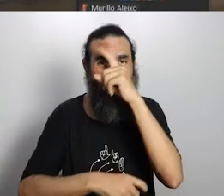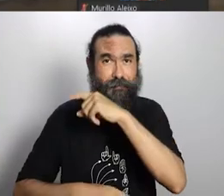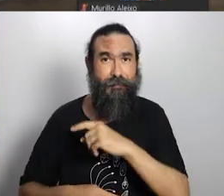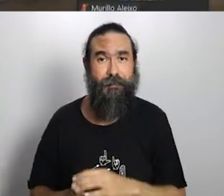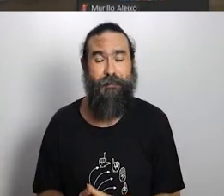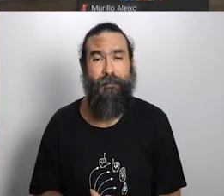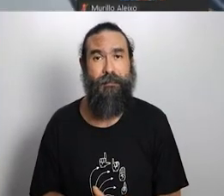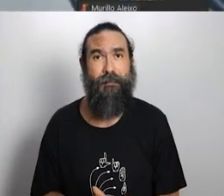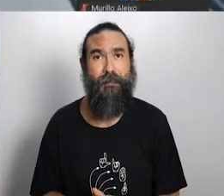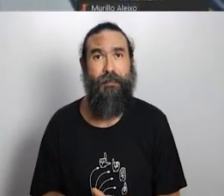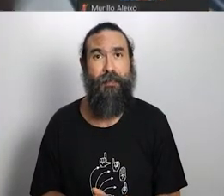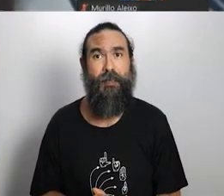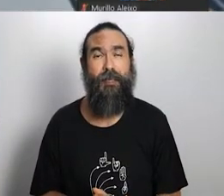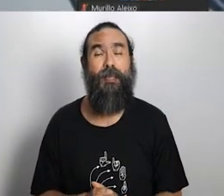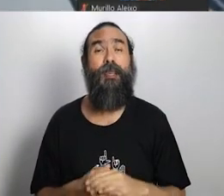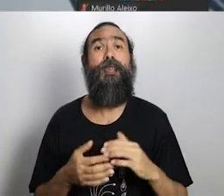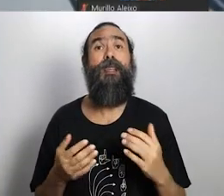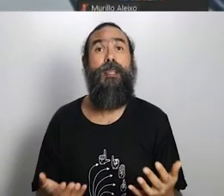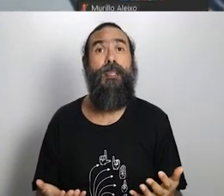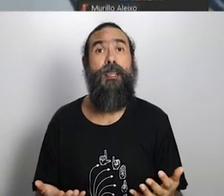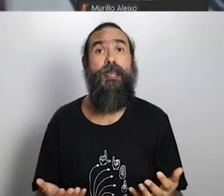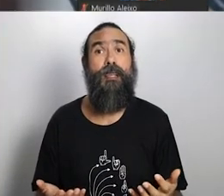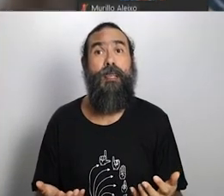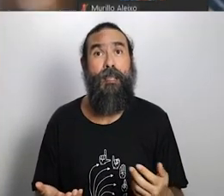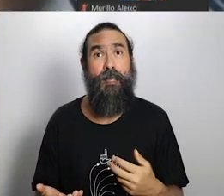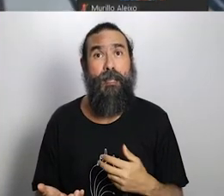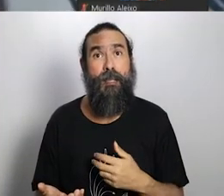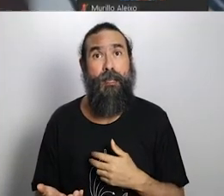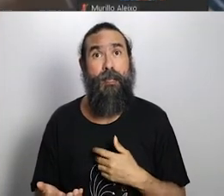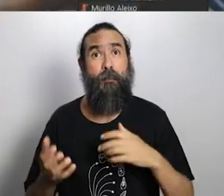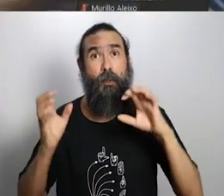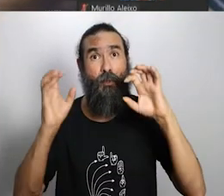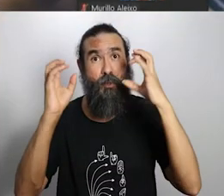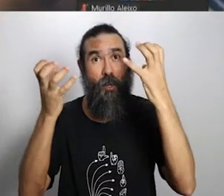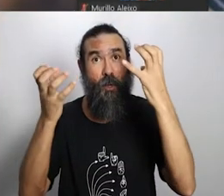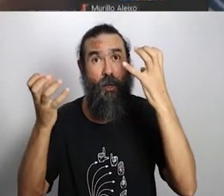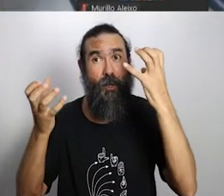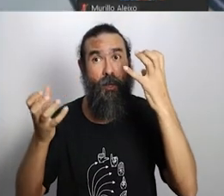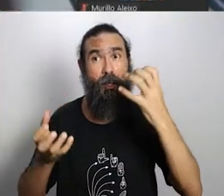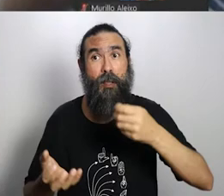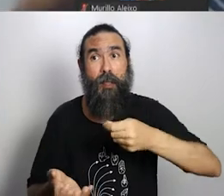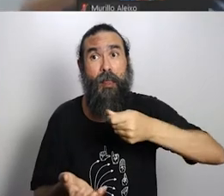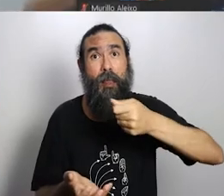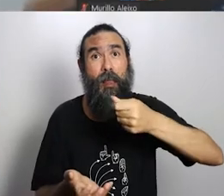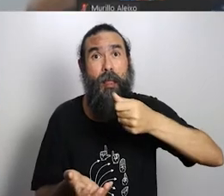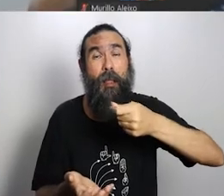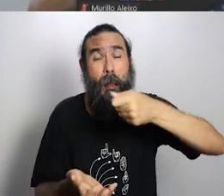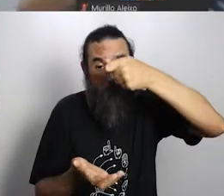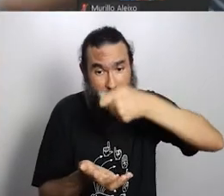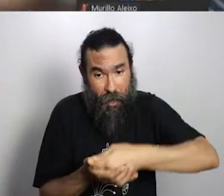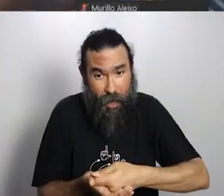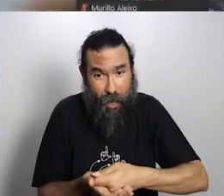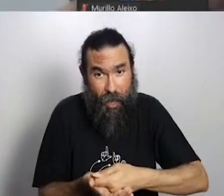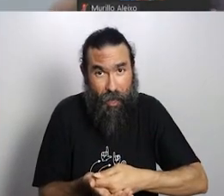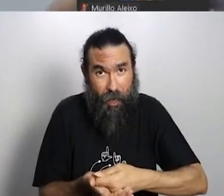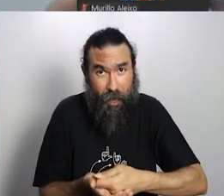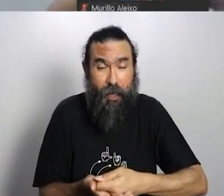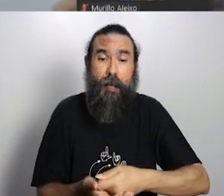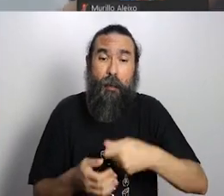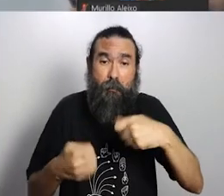e a gente tinha que reclamar, eu mesmo reclamei bastante, reclamava bastante sobre esses cachês que pagavam, que demoravam a